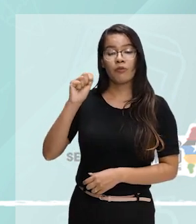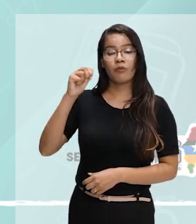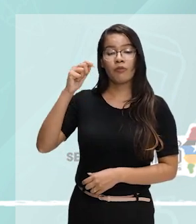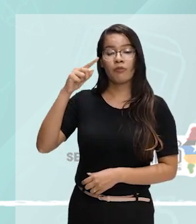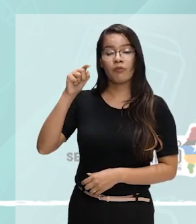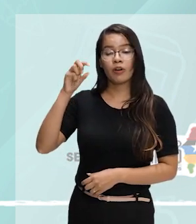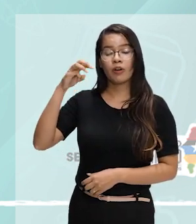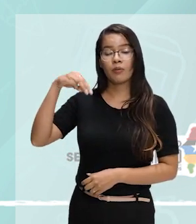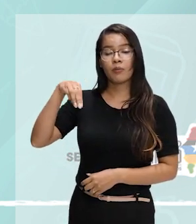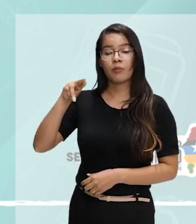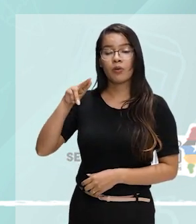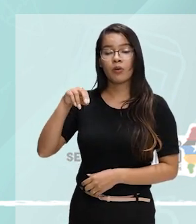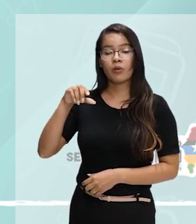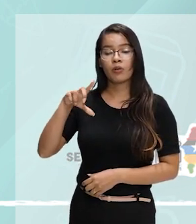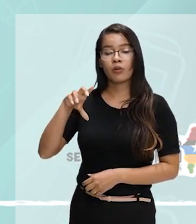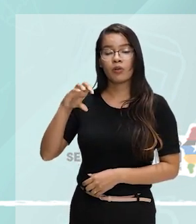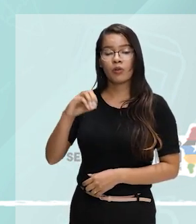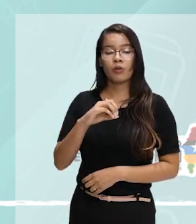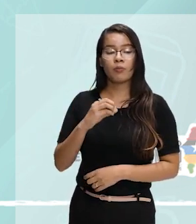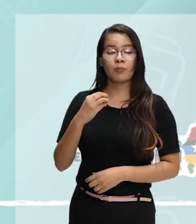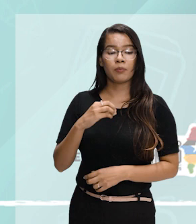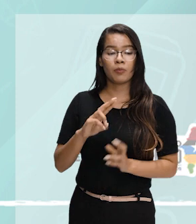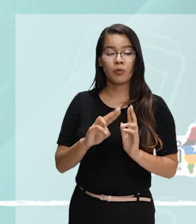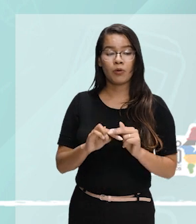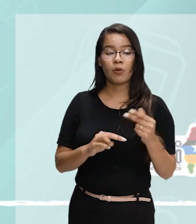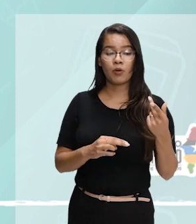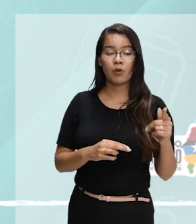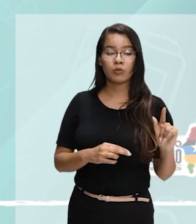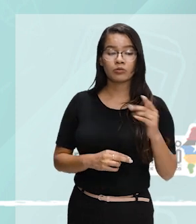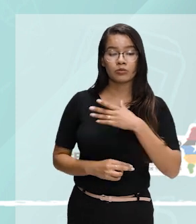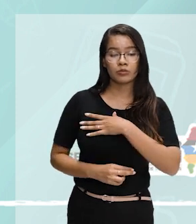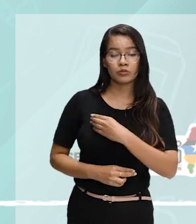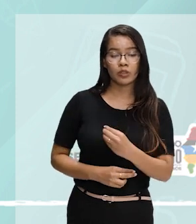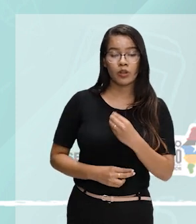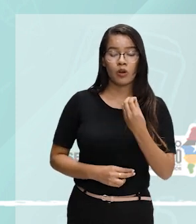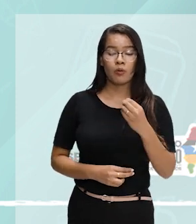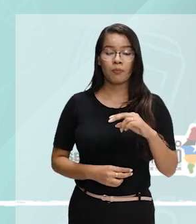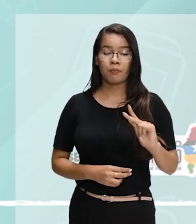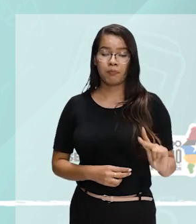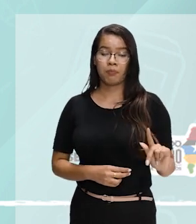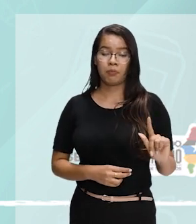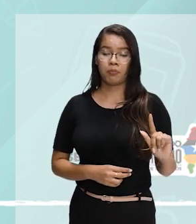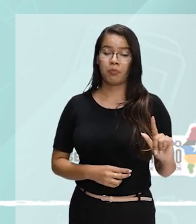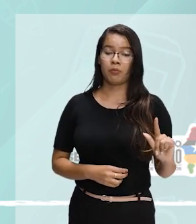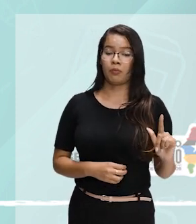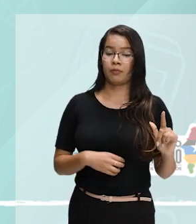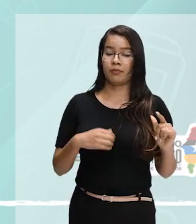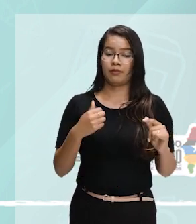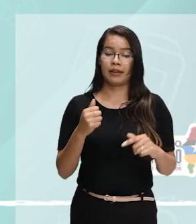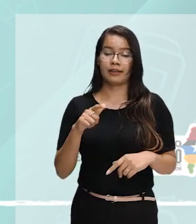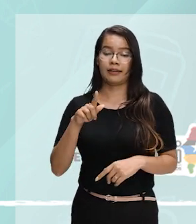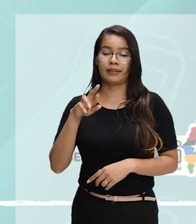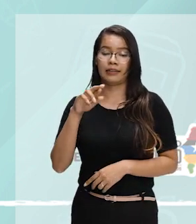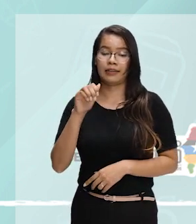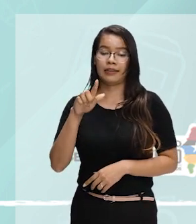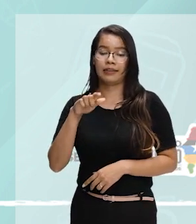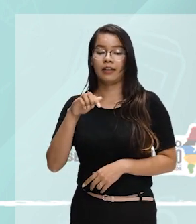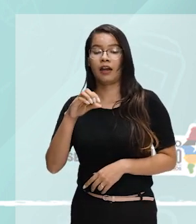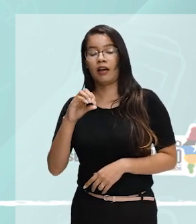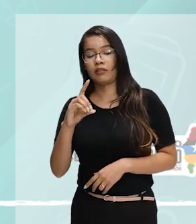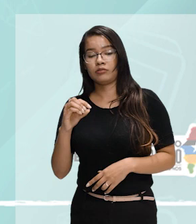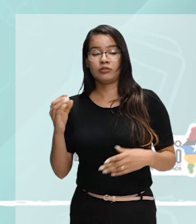outro, com a do filho, por outro, com a do agregado, e que afinal não era senão vida